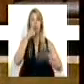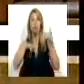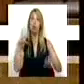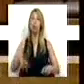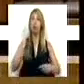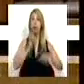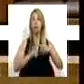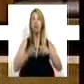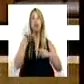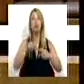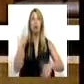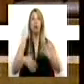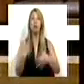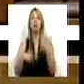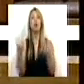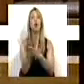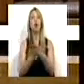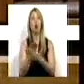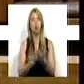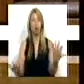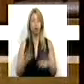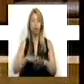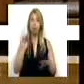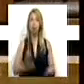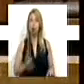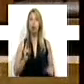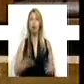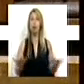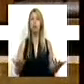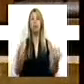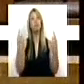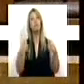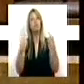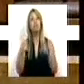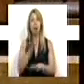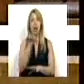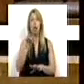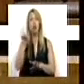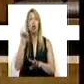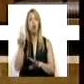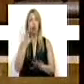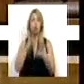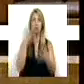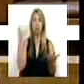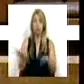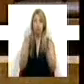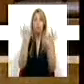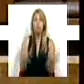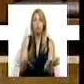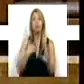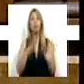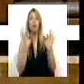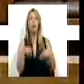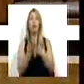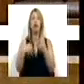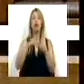também da dinamização da economia. Por isso, é moldado por questões tão relevantes como acabar com